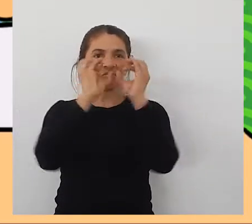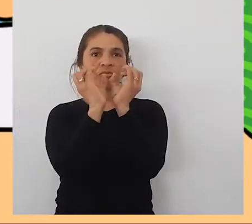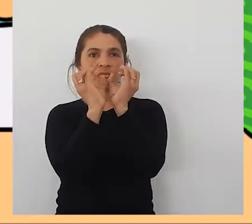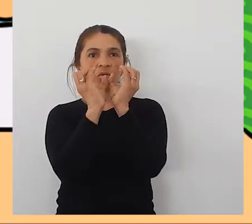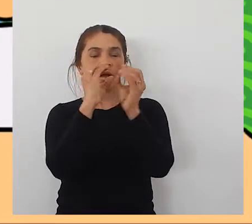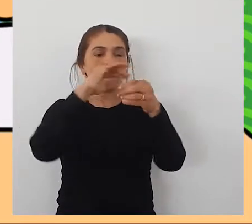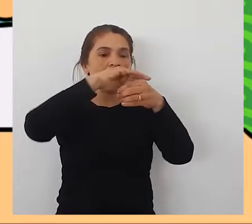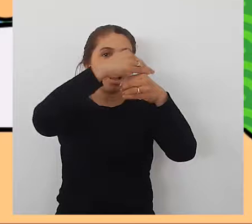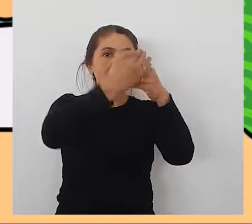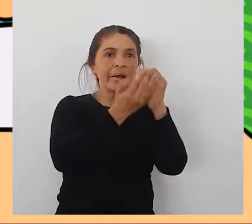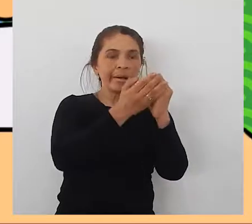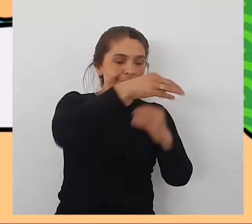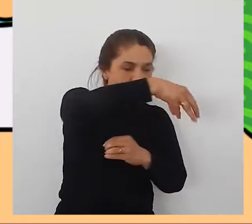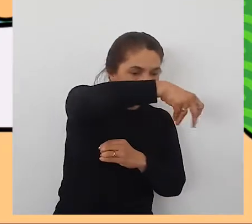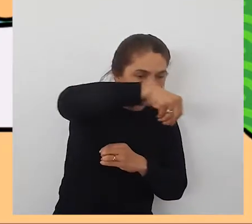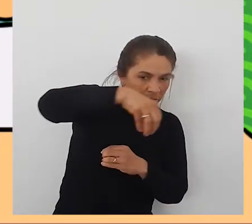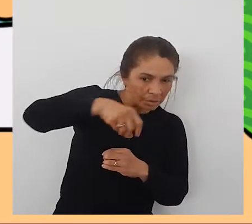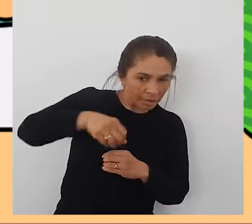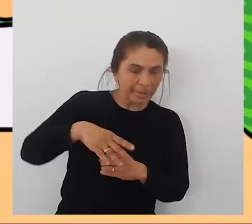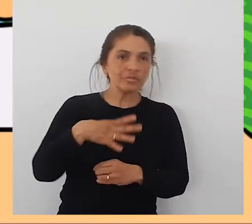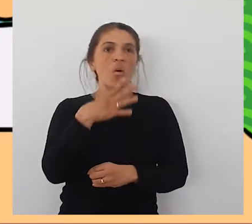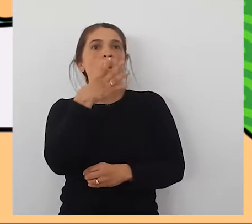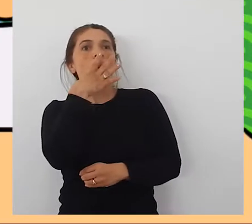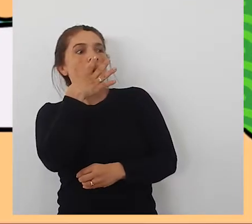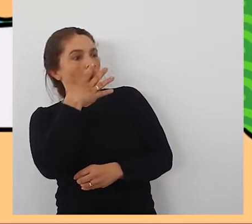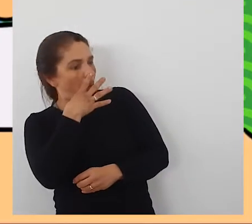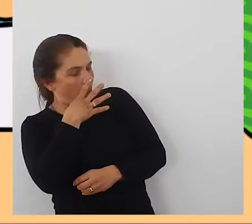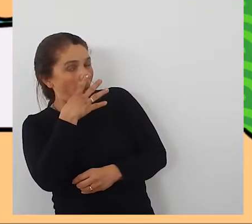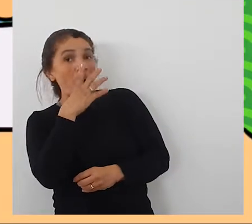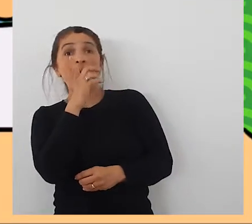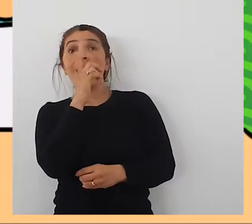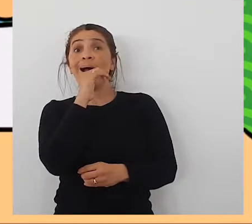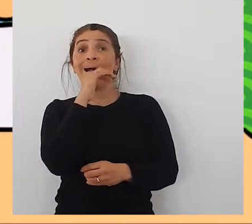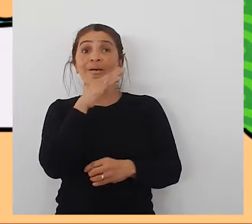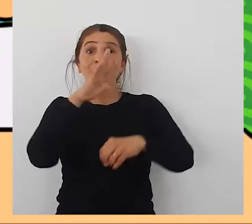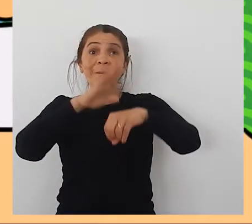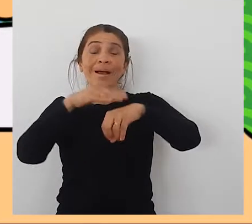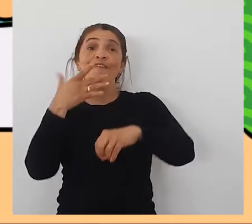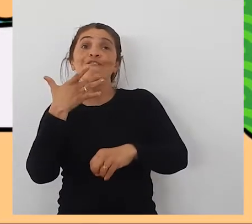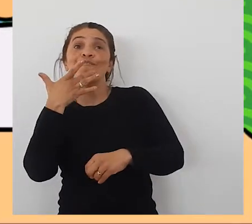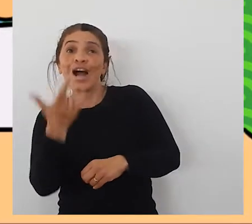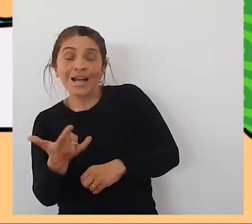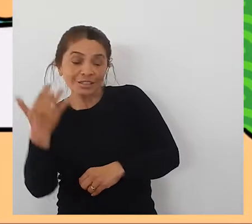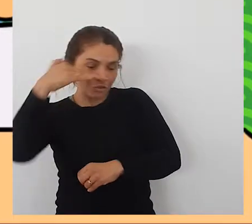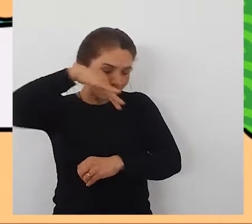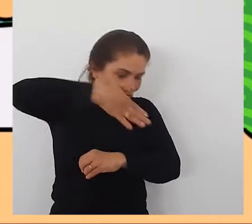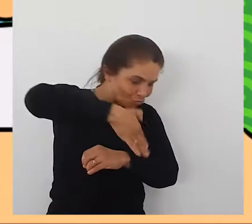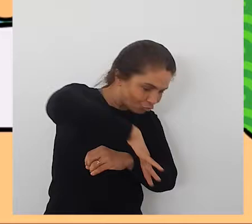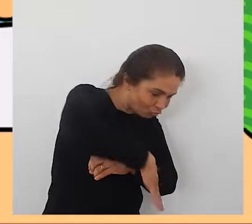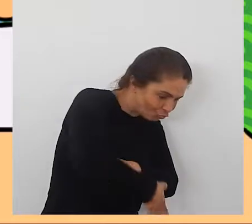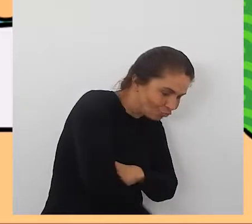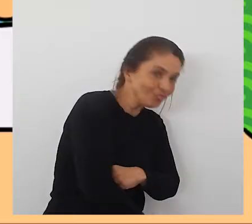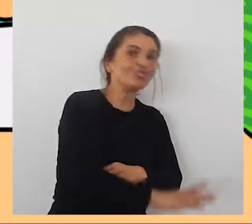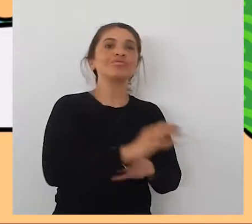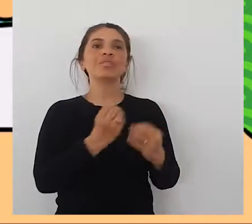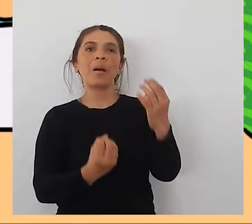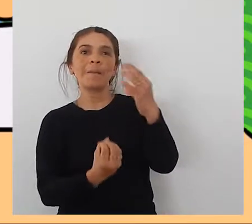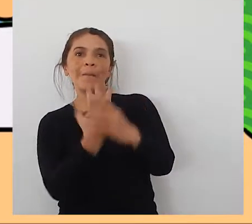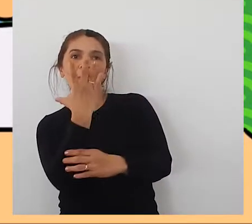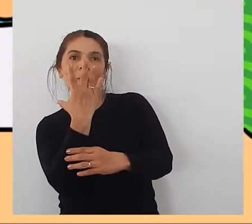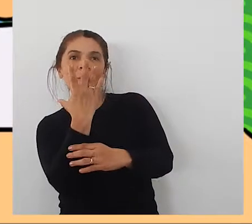da semente. Poxa, assim a água poderá mais facilmente entrar e favorecer a germinação da